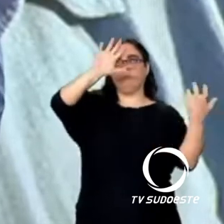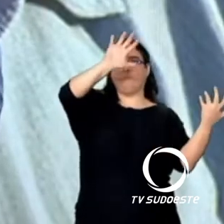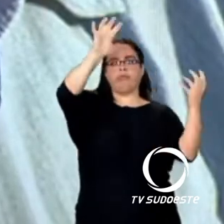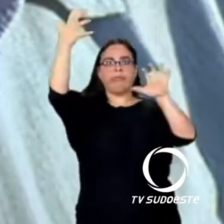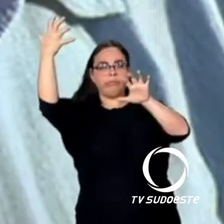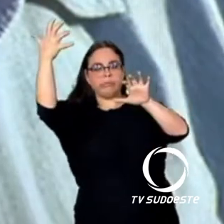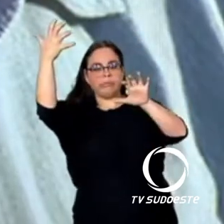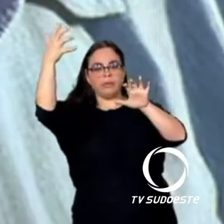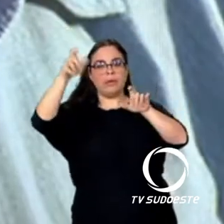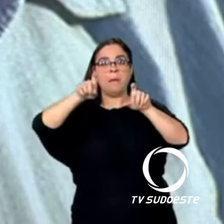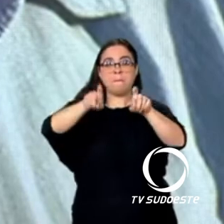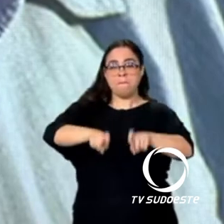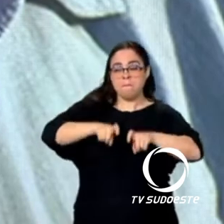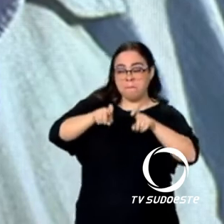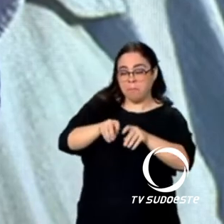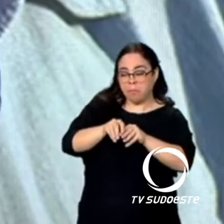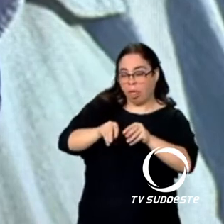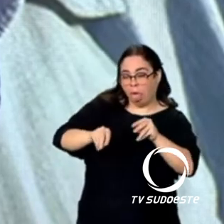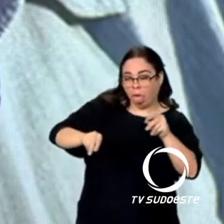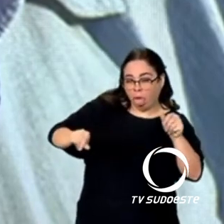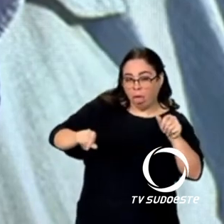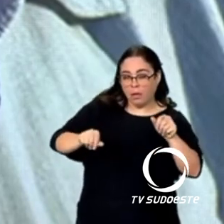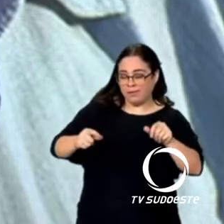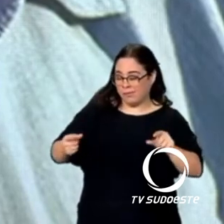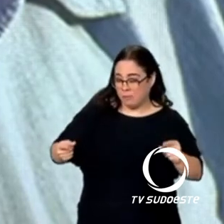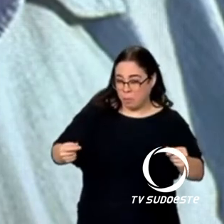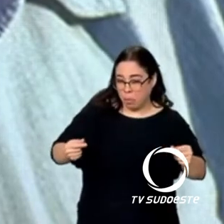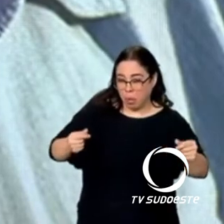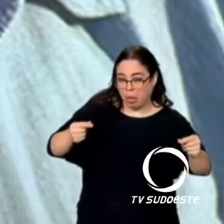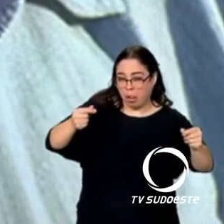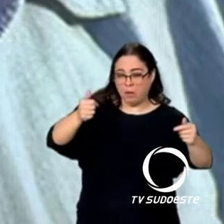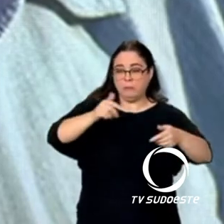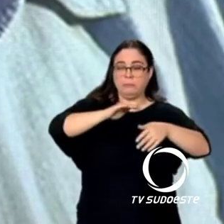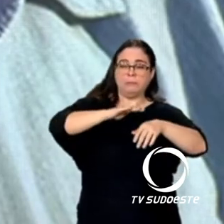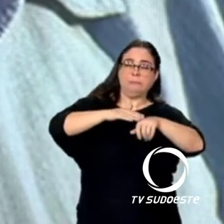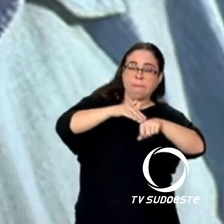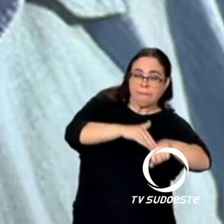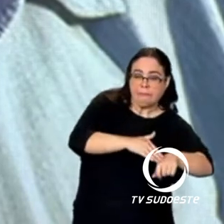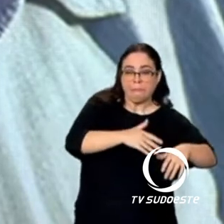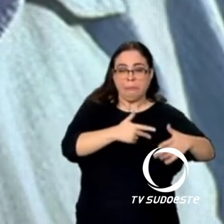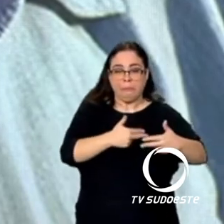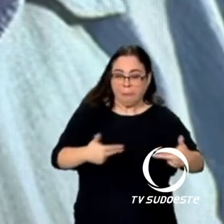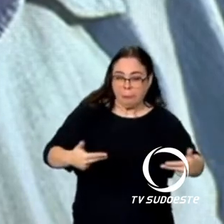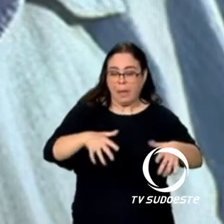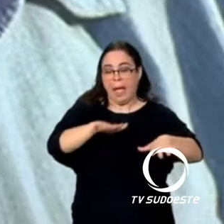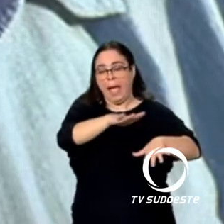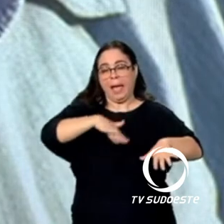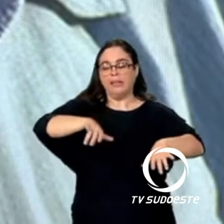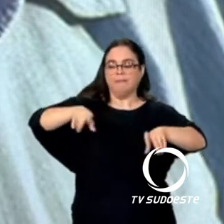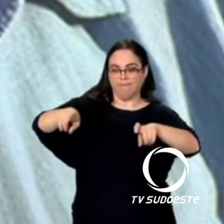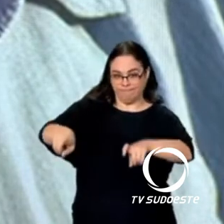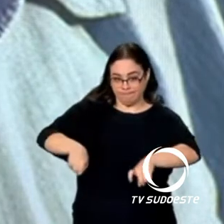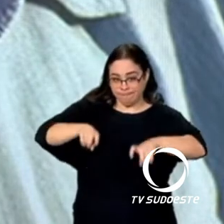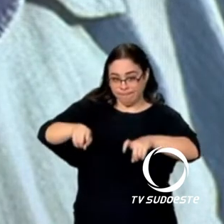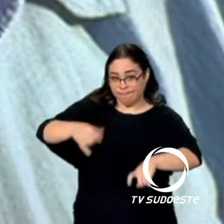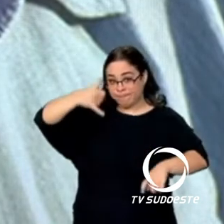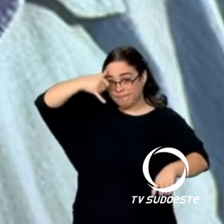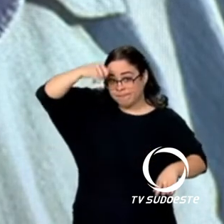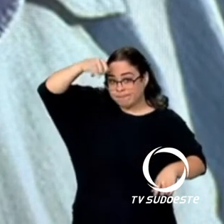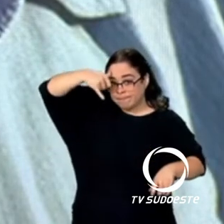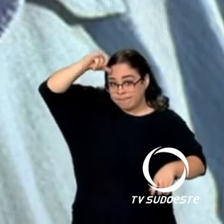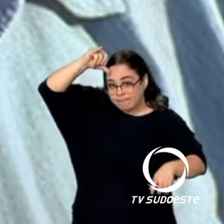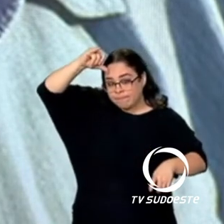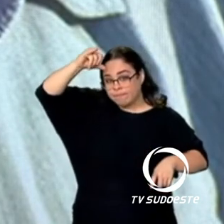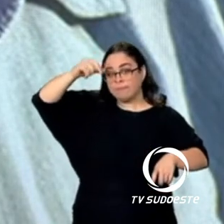de safras apesar de preços achatados dos produtos da ag pecuária eh